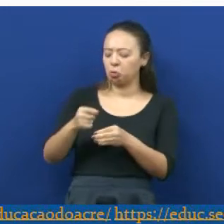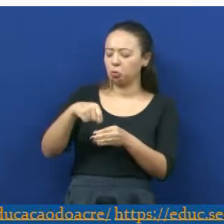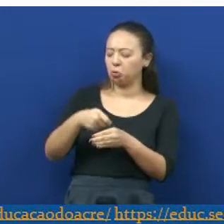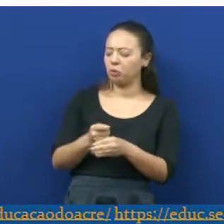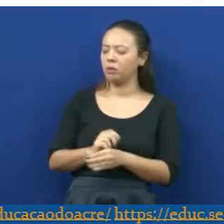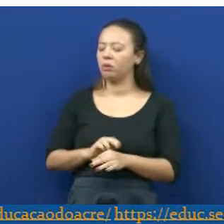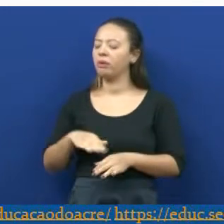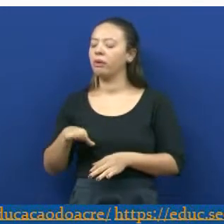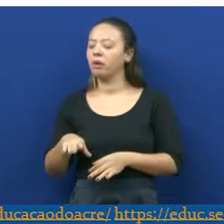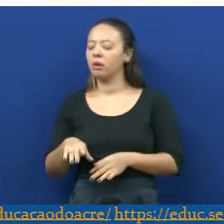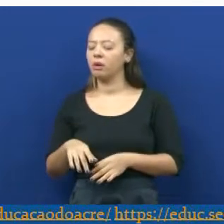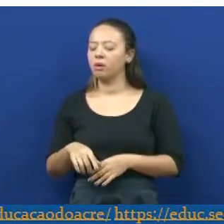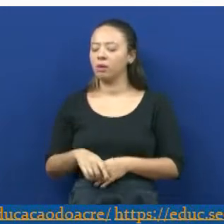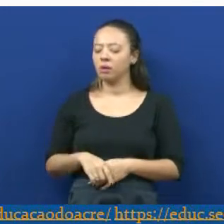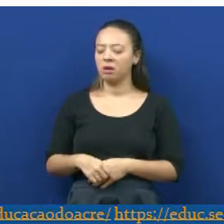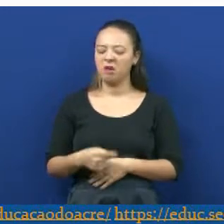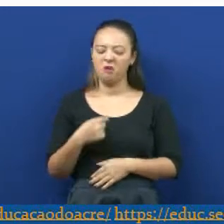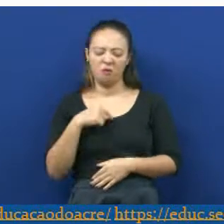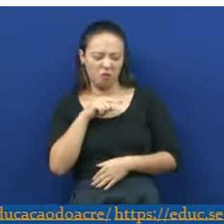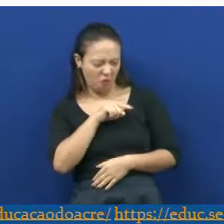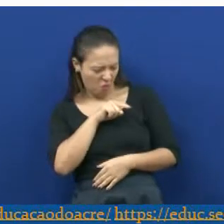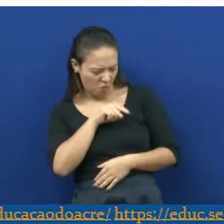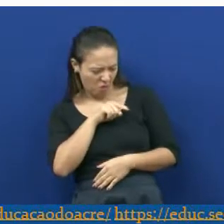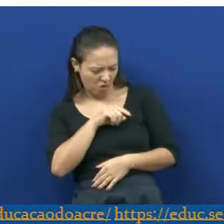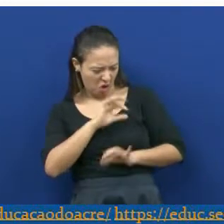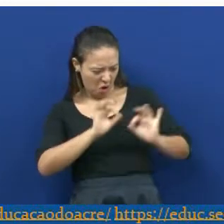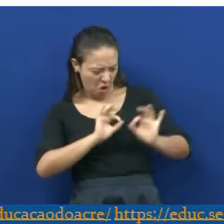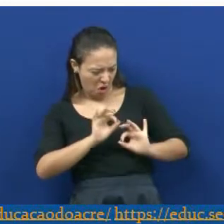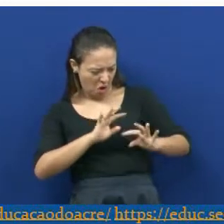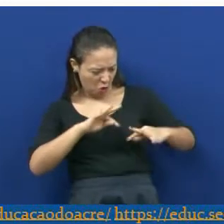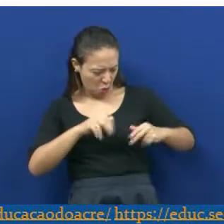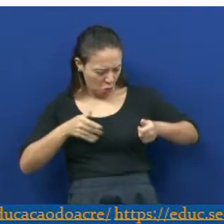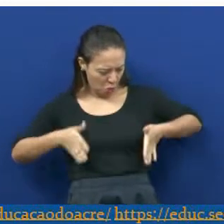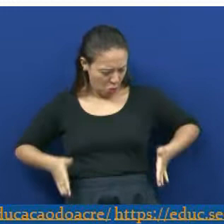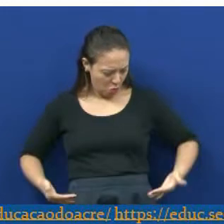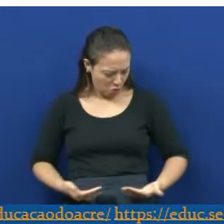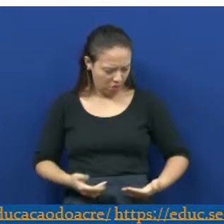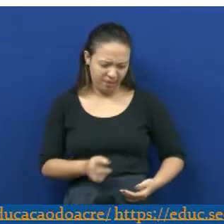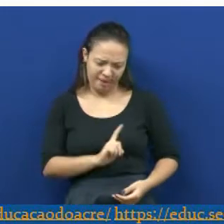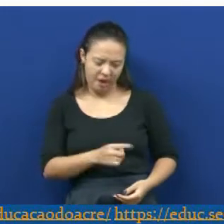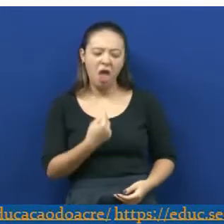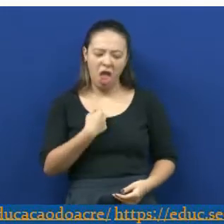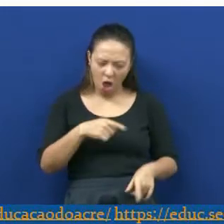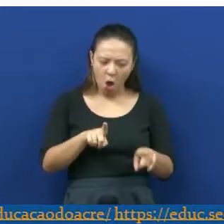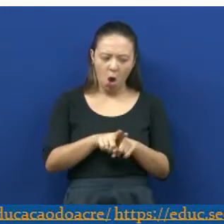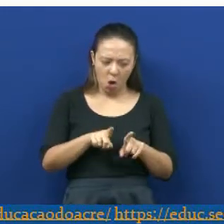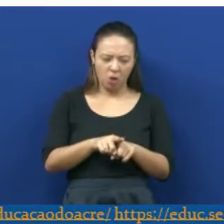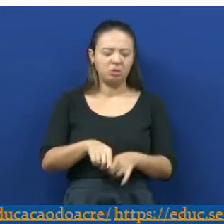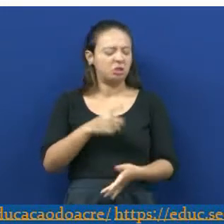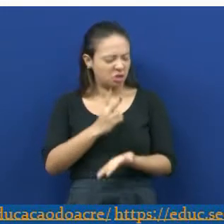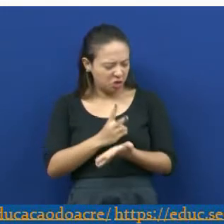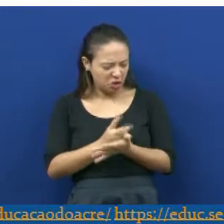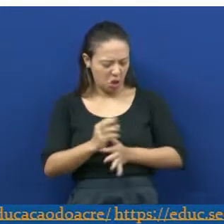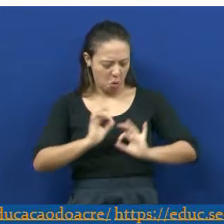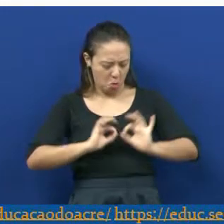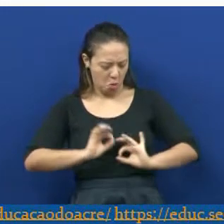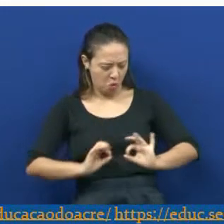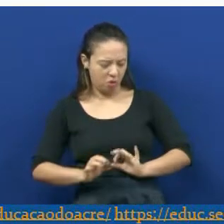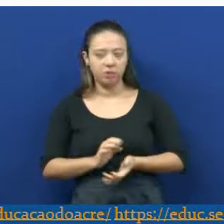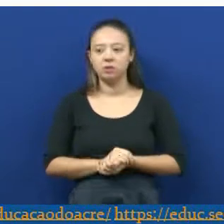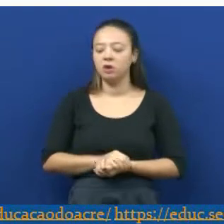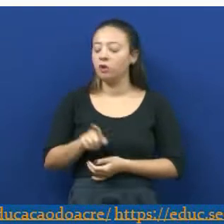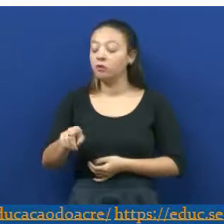Esta agora é melhor. Você é que os cose? Não ignora que quem os cose sou eu e muito eu? Você